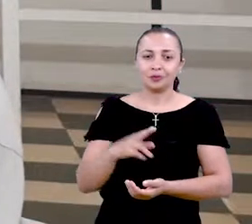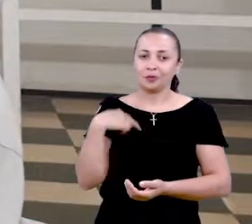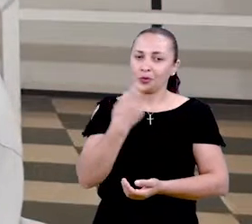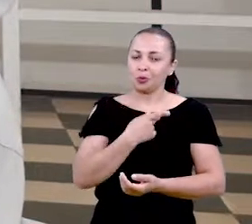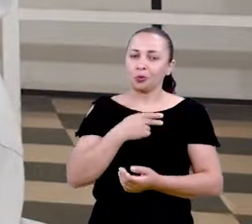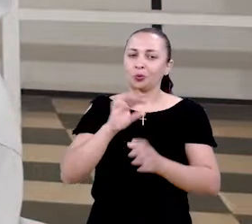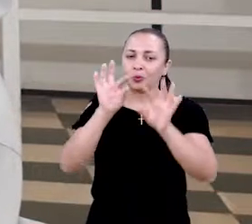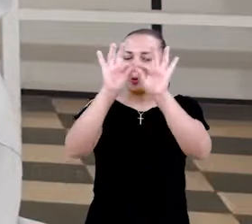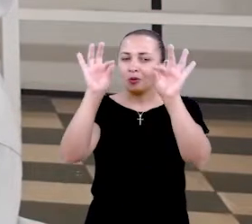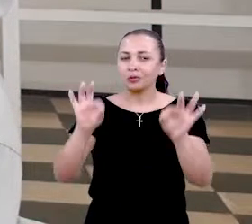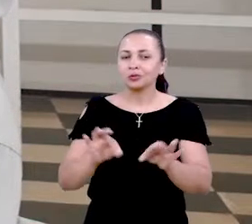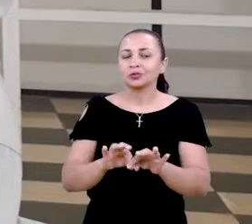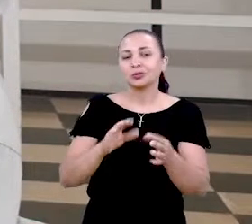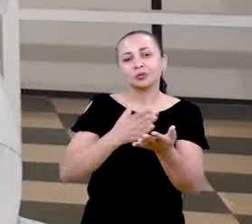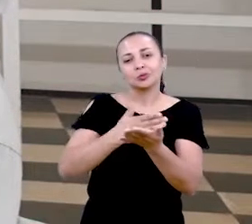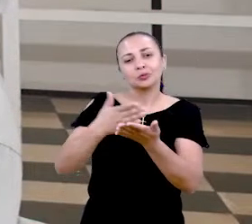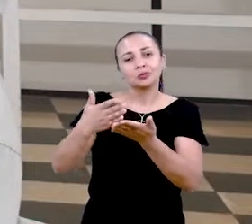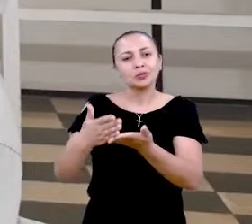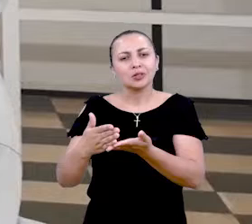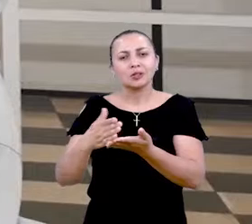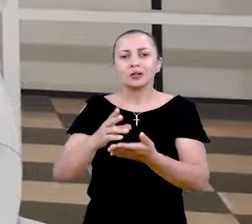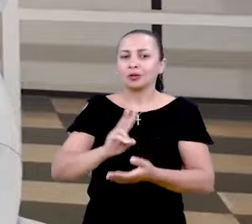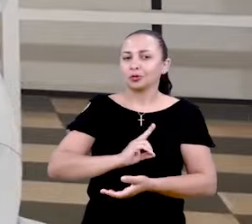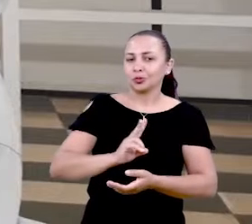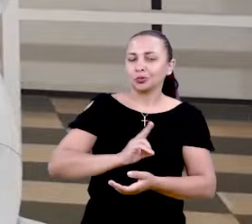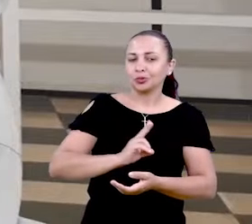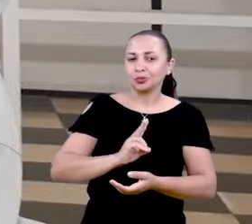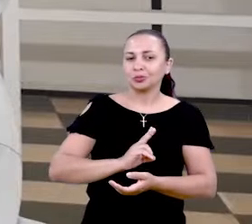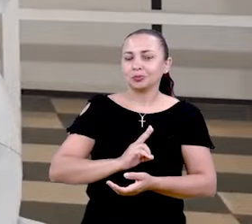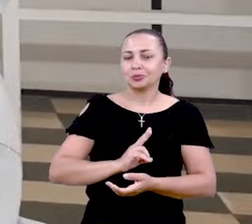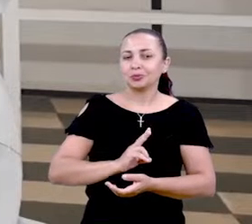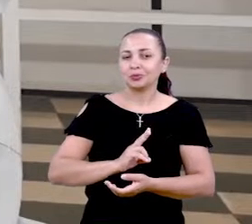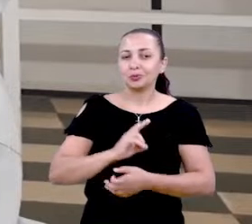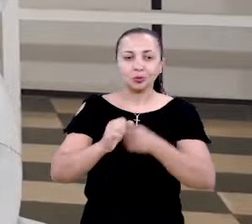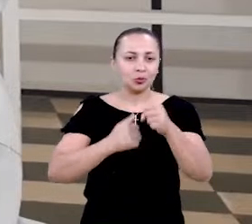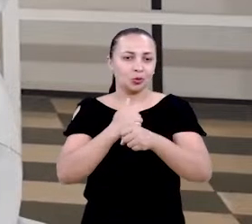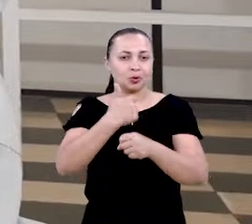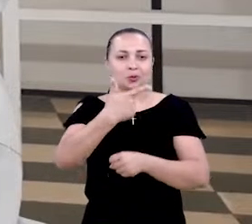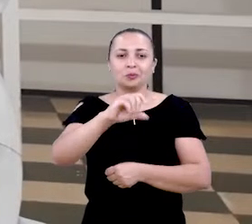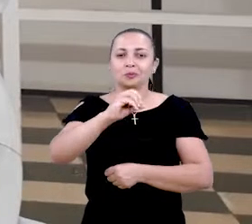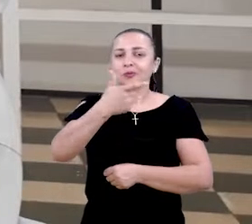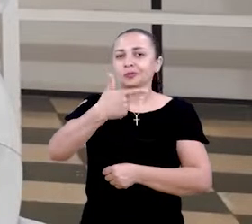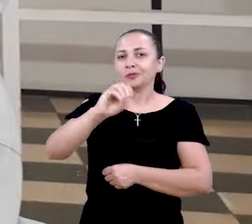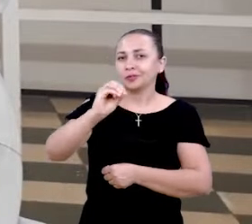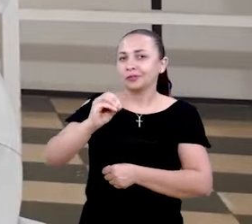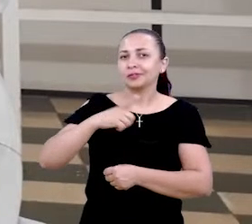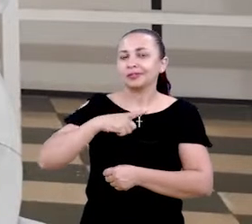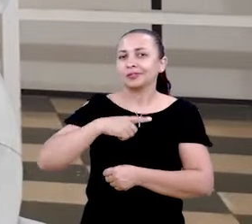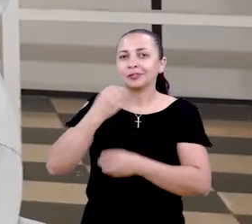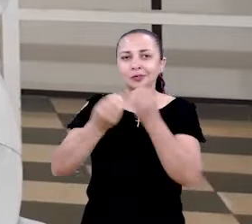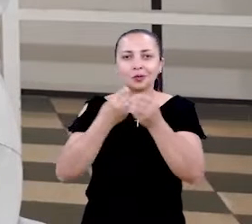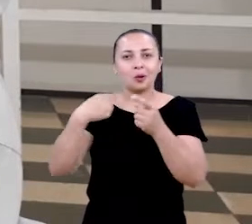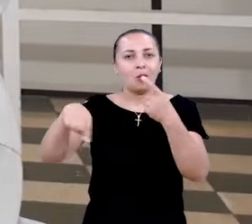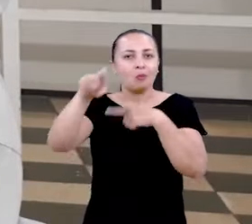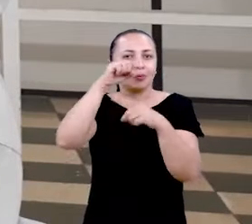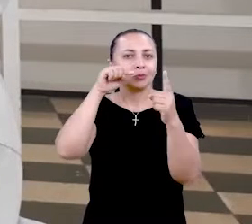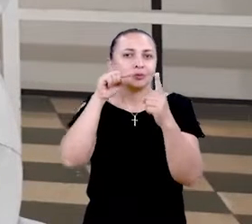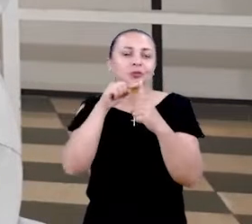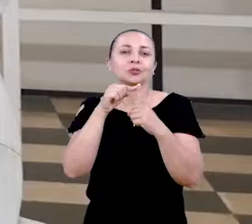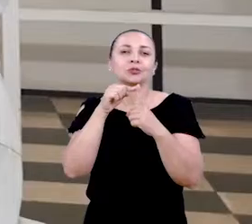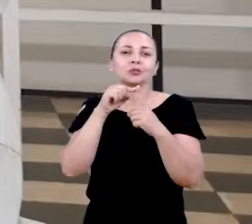Nosso projeto começou no segundo semestre de 2020 e ele teve como